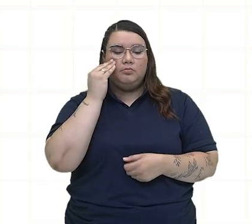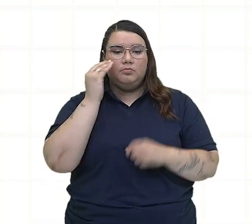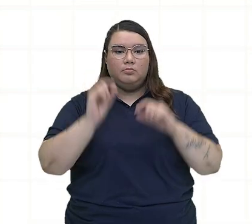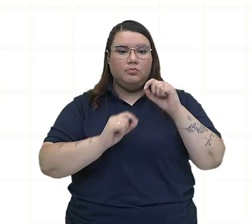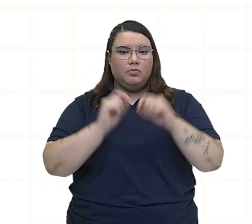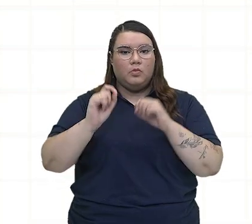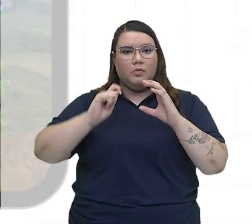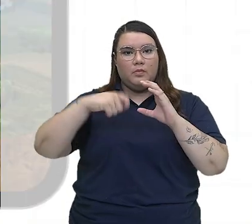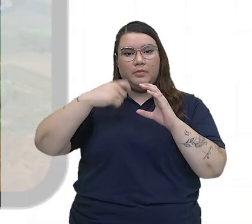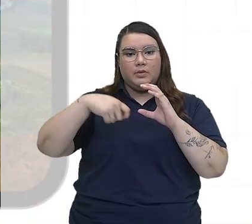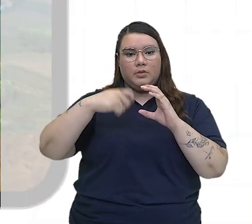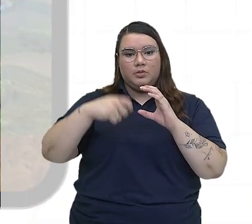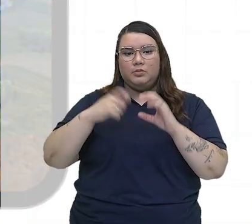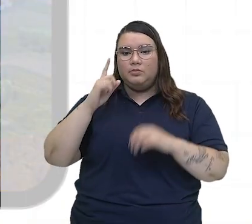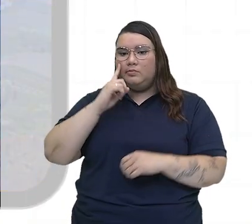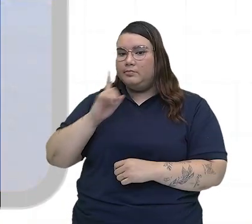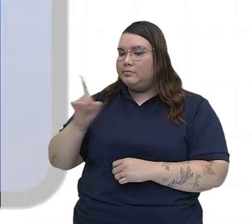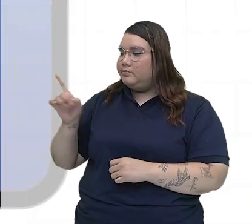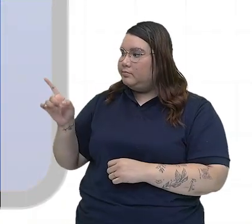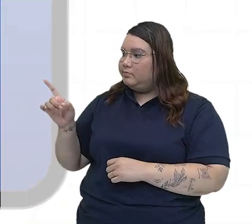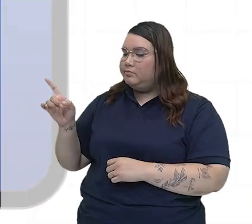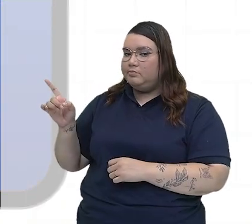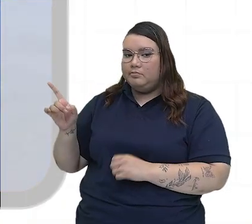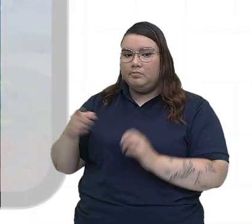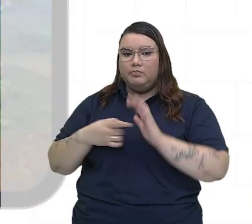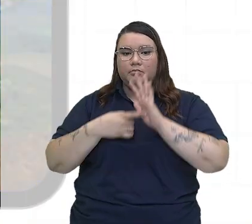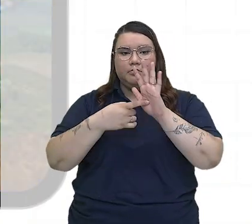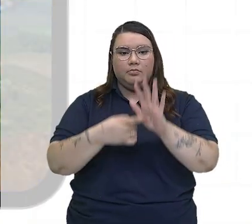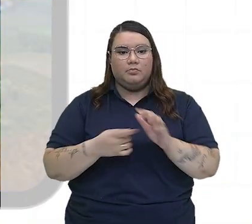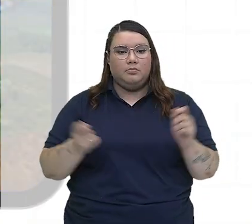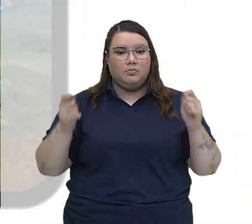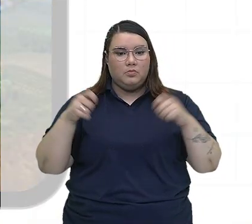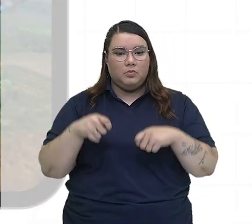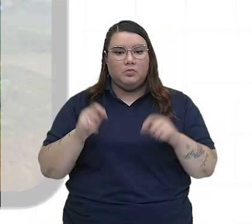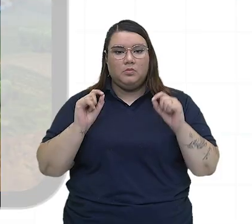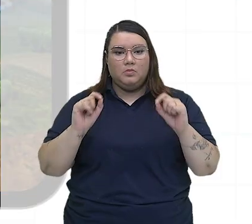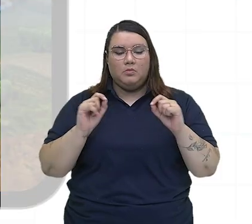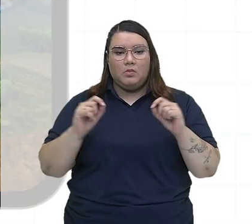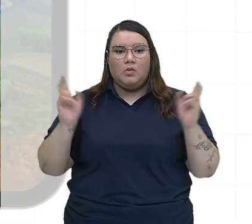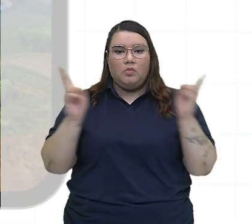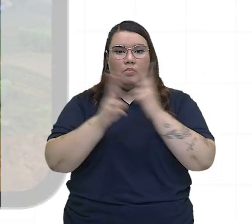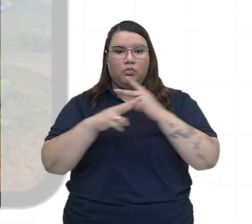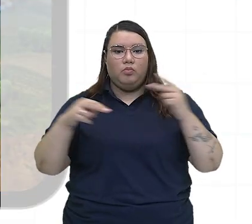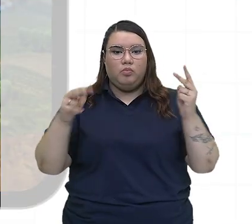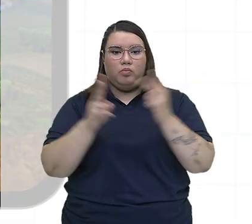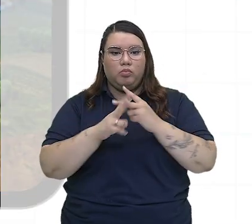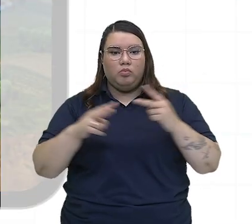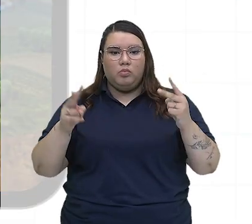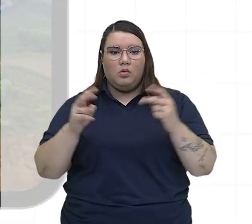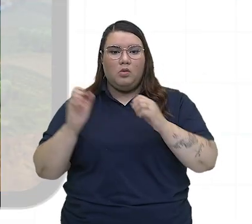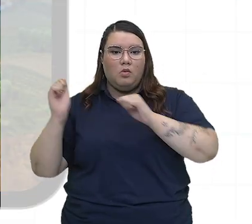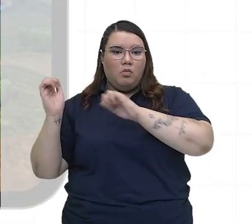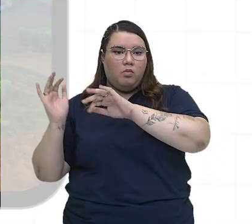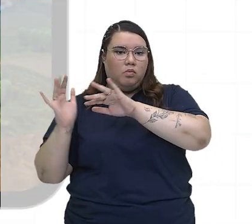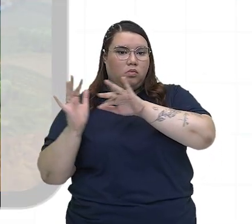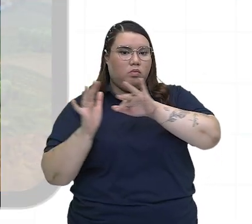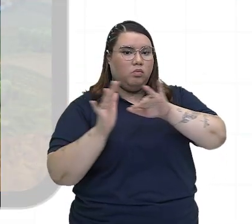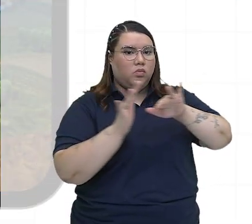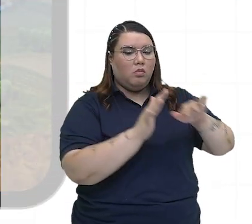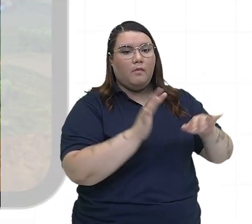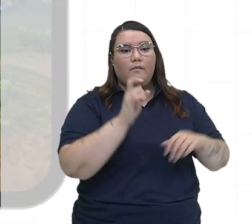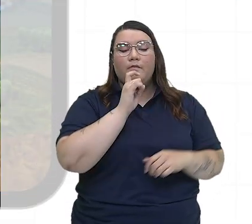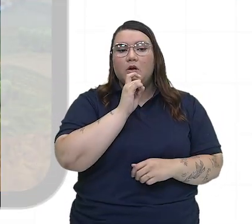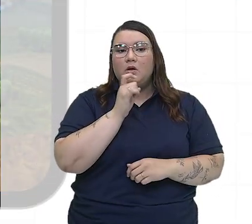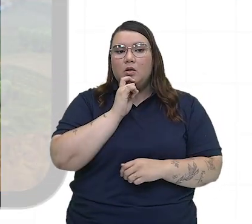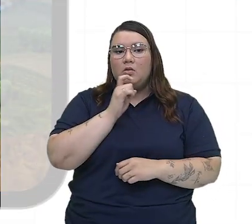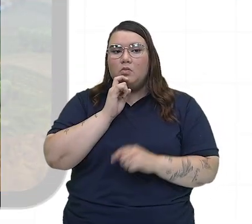uma animação. Nessa animação vocês já conseguem observar aí temos uma massa de ar fria